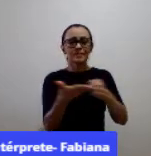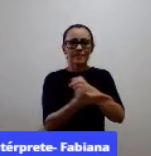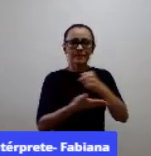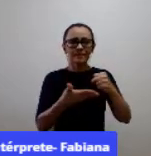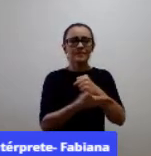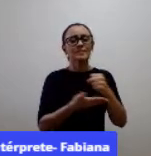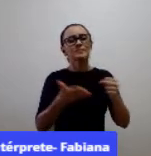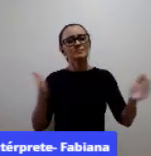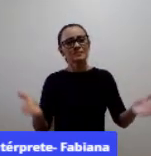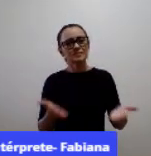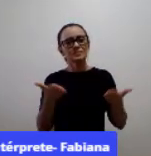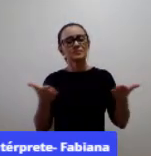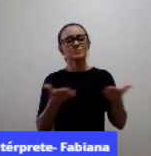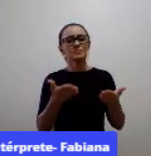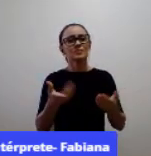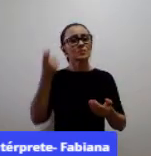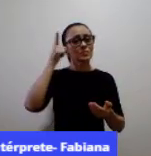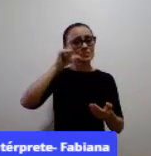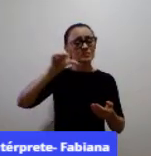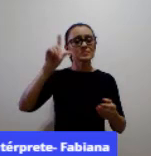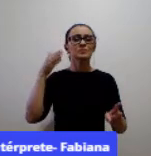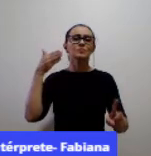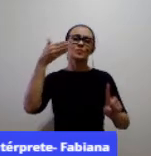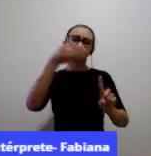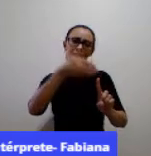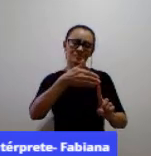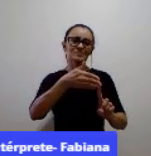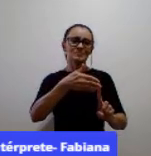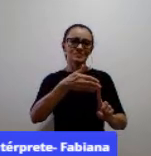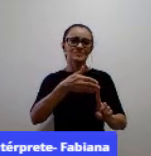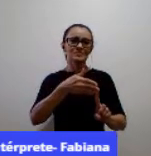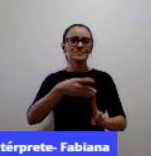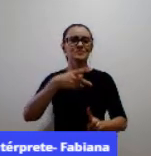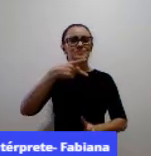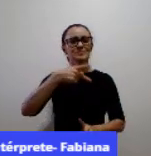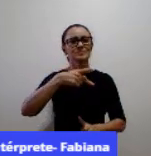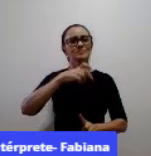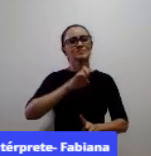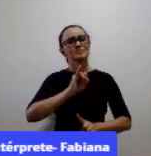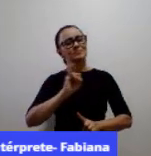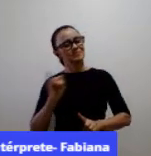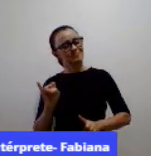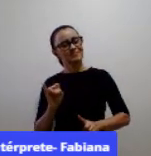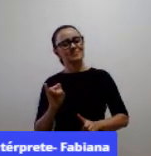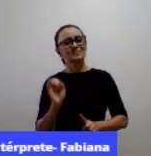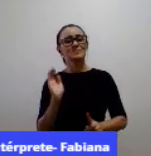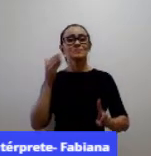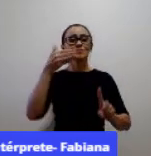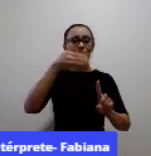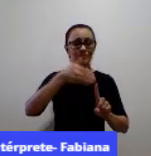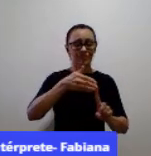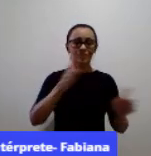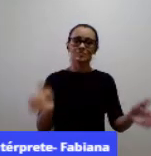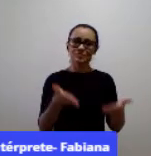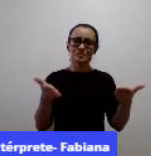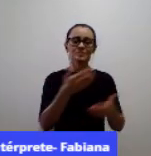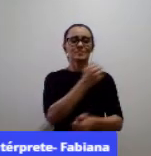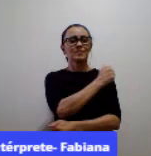os resultados que a gente quer com o plano de ensino, né? Que é o PEI. Que é o PEI. Então,